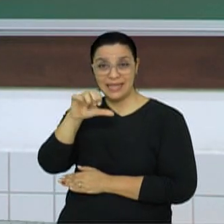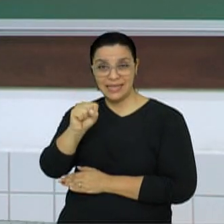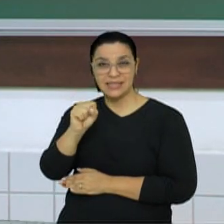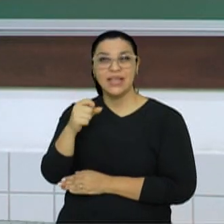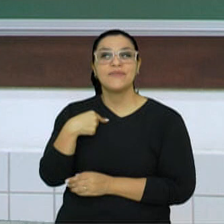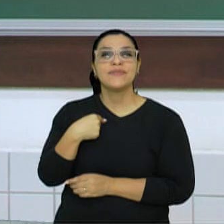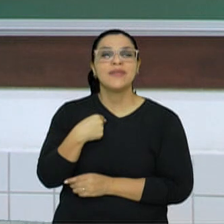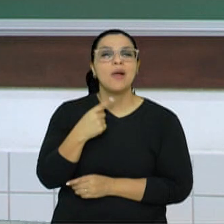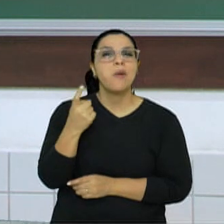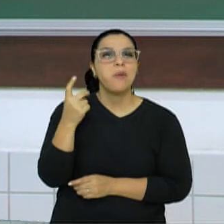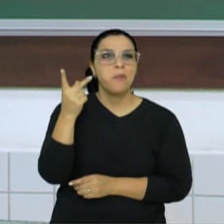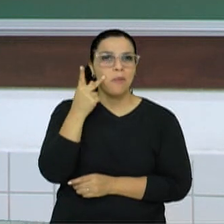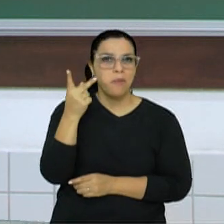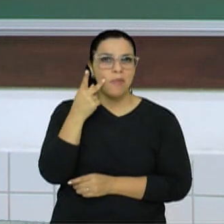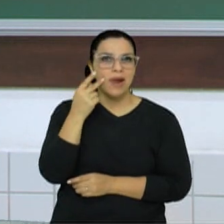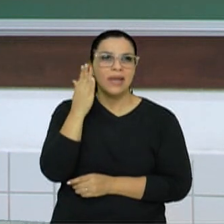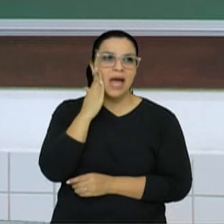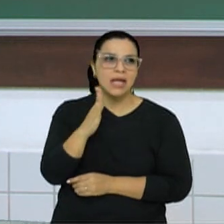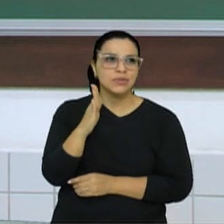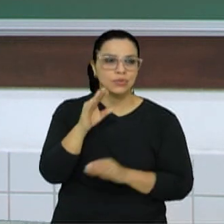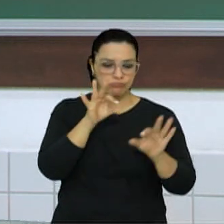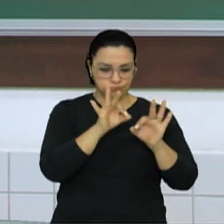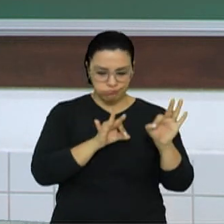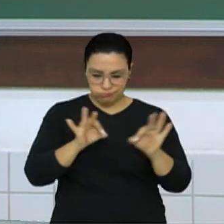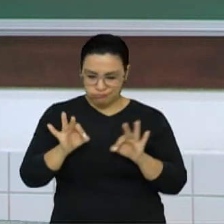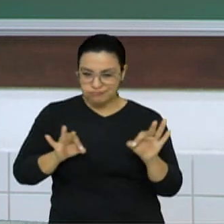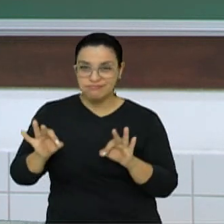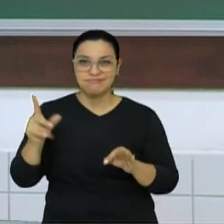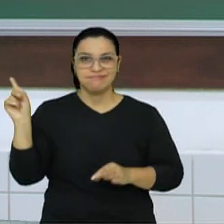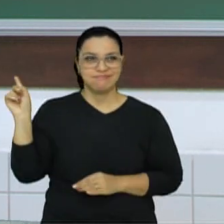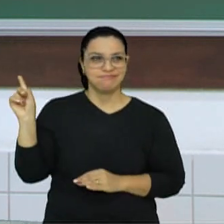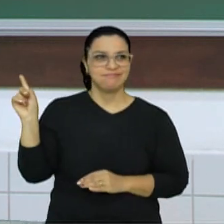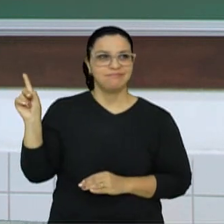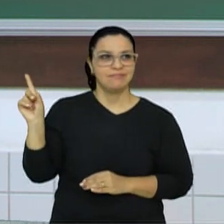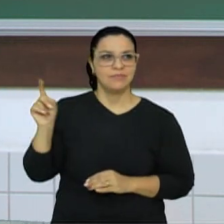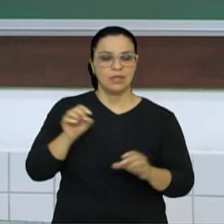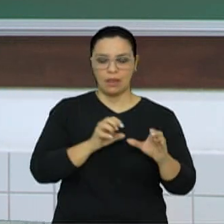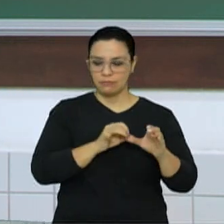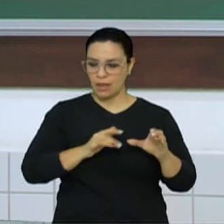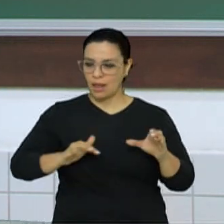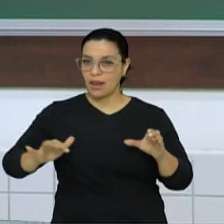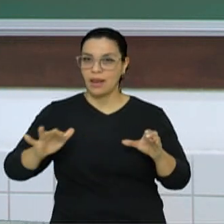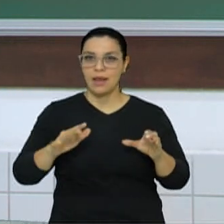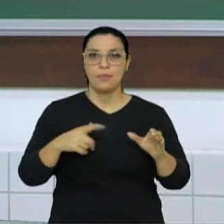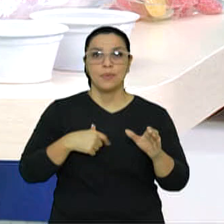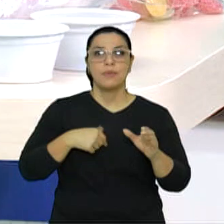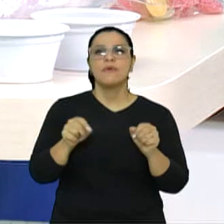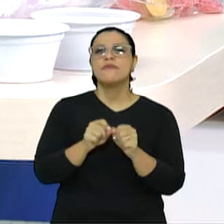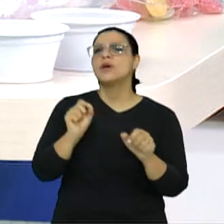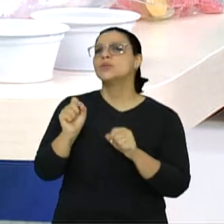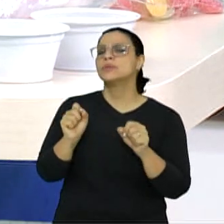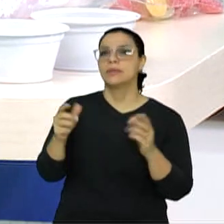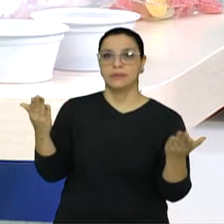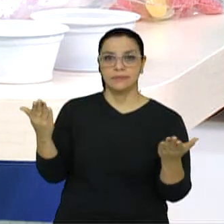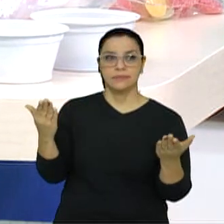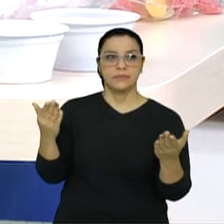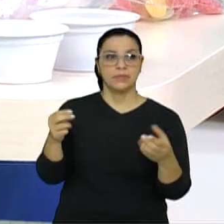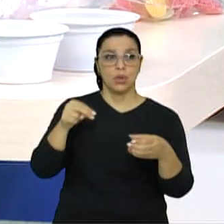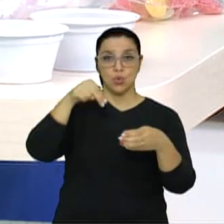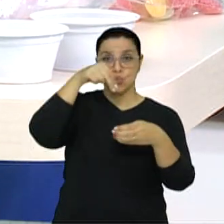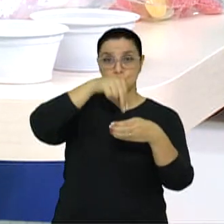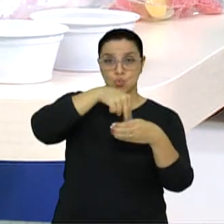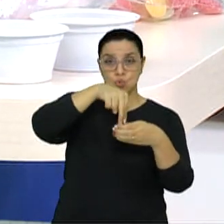essas balinhas azuisinhas aqui, ó, para ser as nossas mitocôndrias. E elas são espalhadas. Elas são responsáveis pelo quê, gente? Bom, o